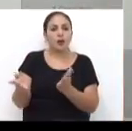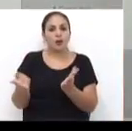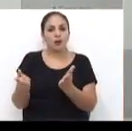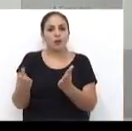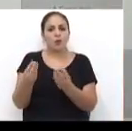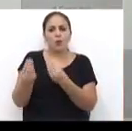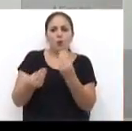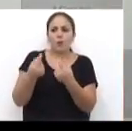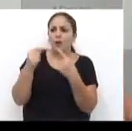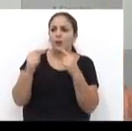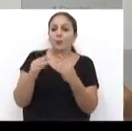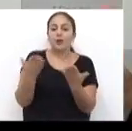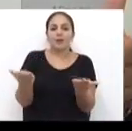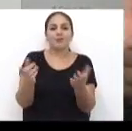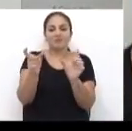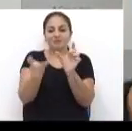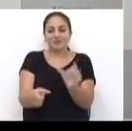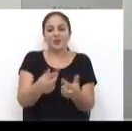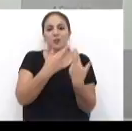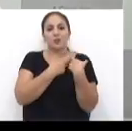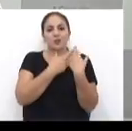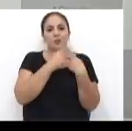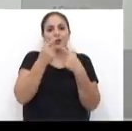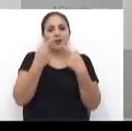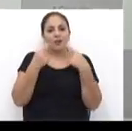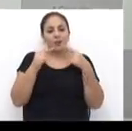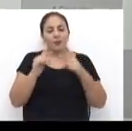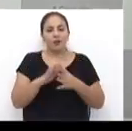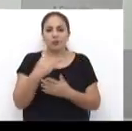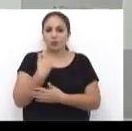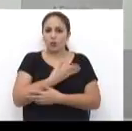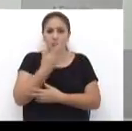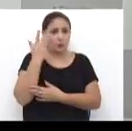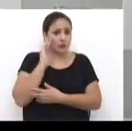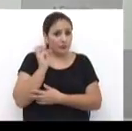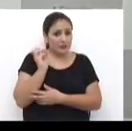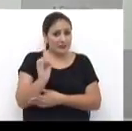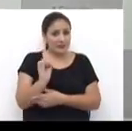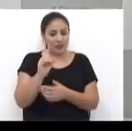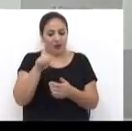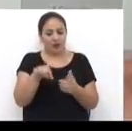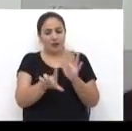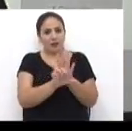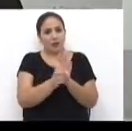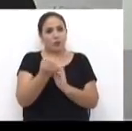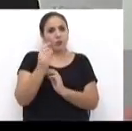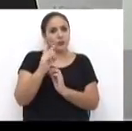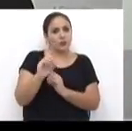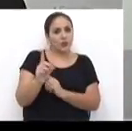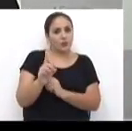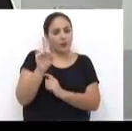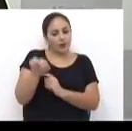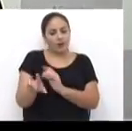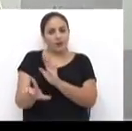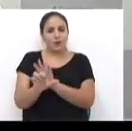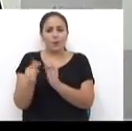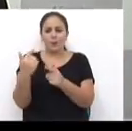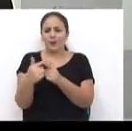se dirigir, para quem fazer uma reclamação. Nós não sabemos o que eles dizem, o que é lei, o que não é